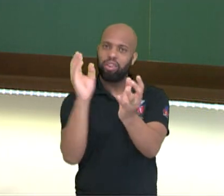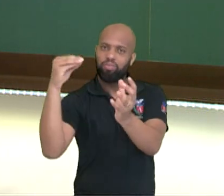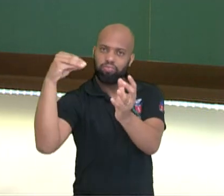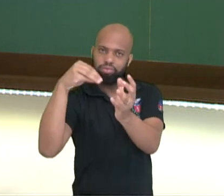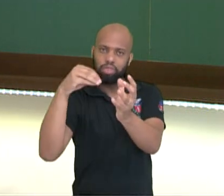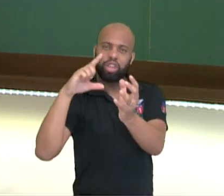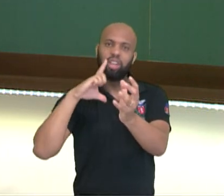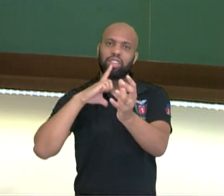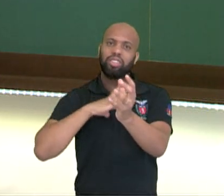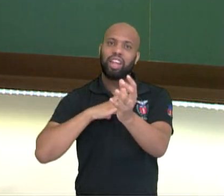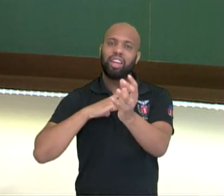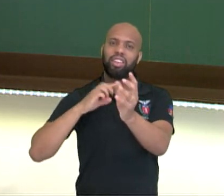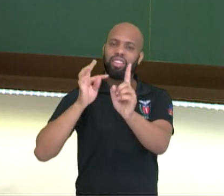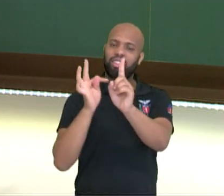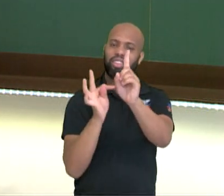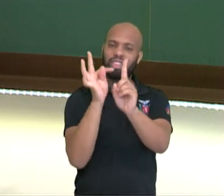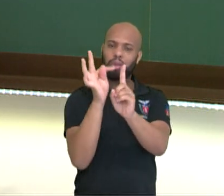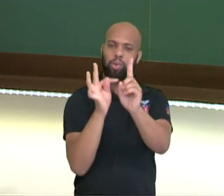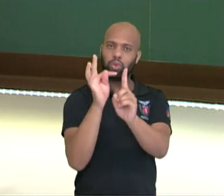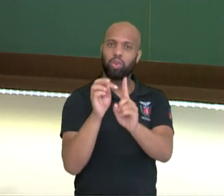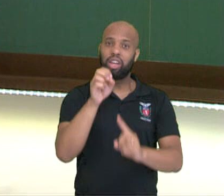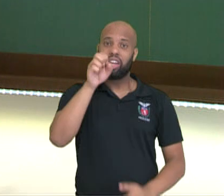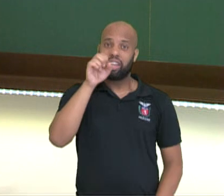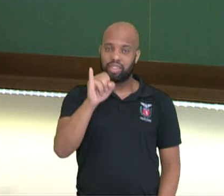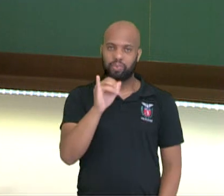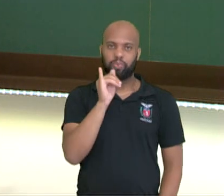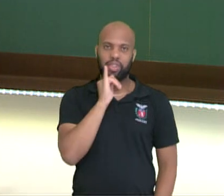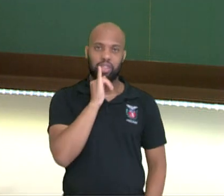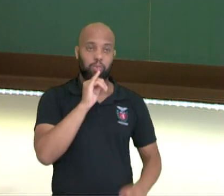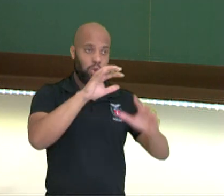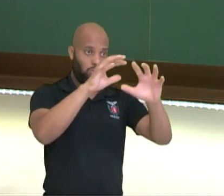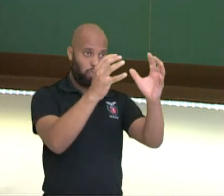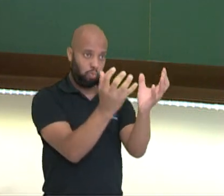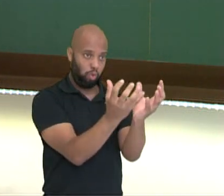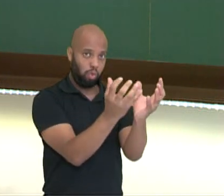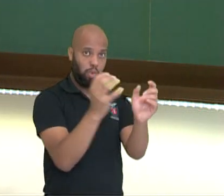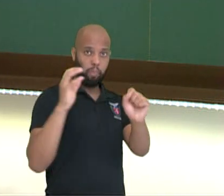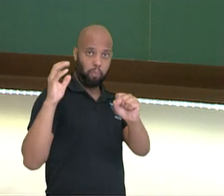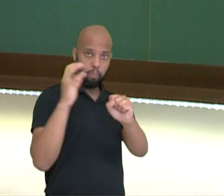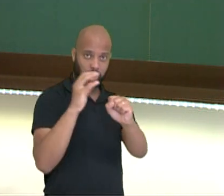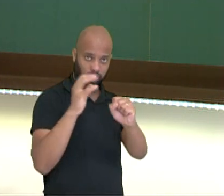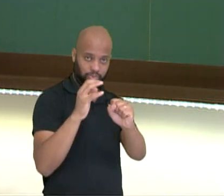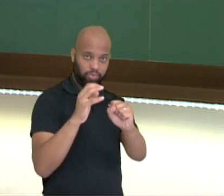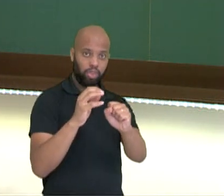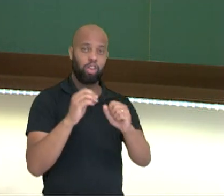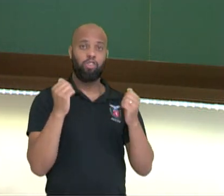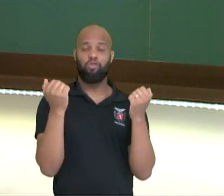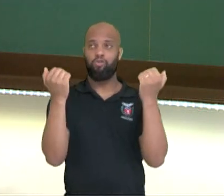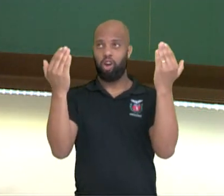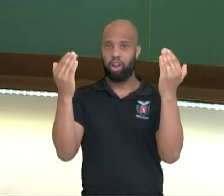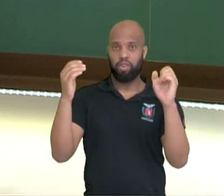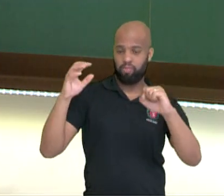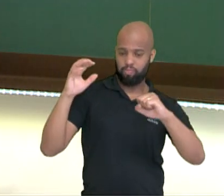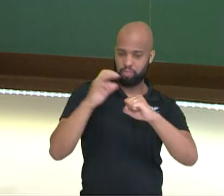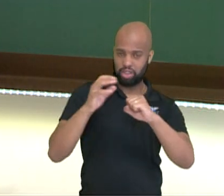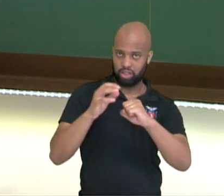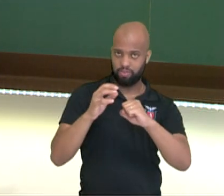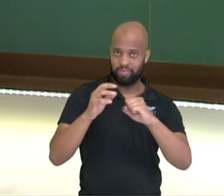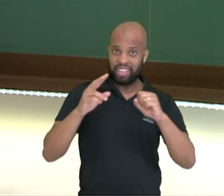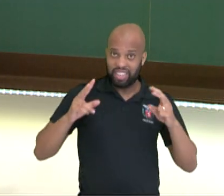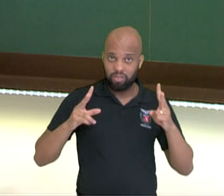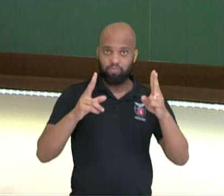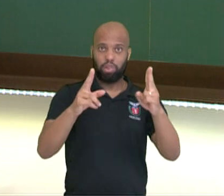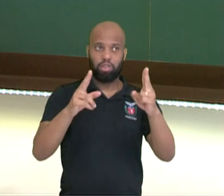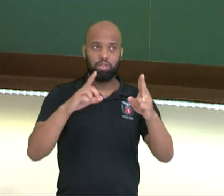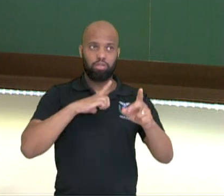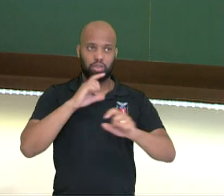pressão desse ar. Quando as pressões são iguais, pressão fora e a pressão dentro, então eu tenho esse nível